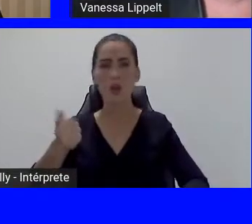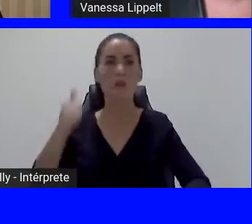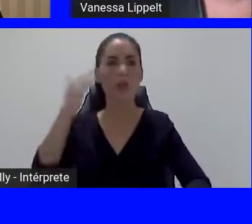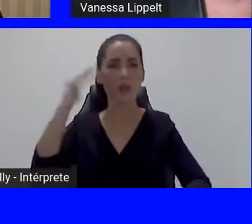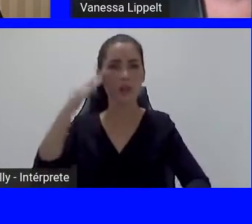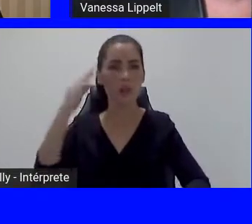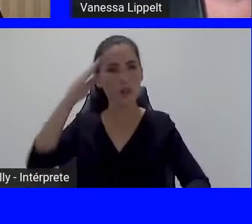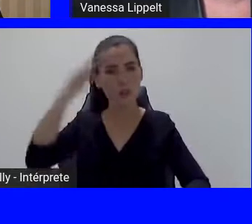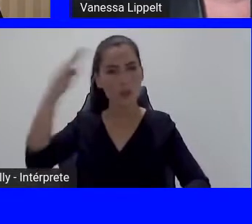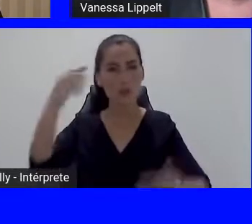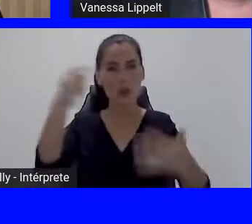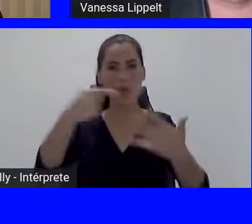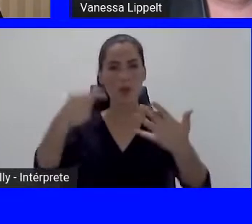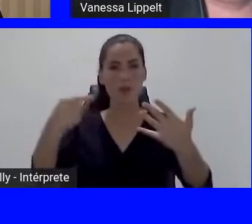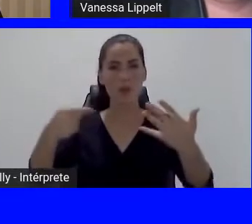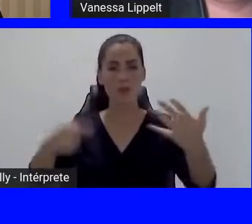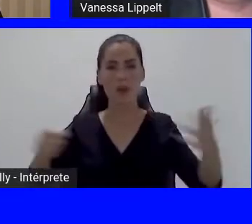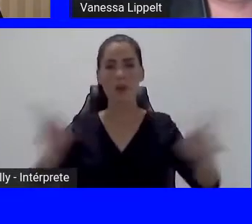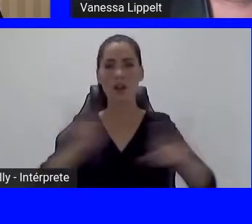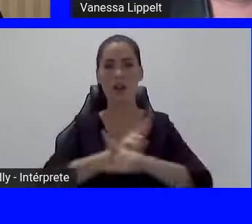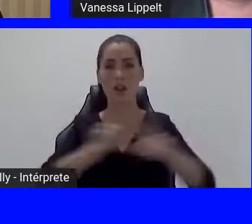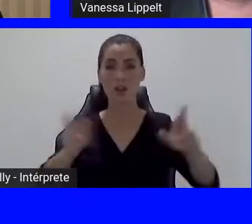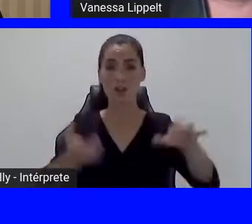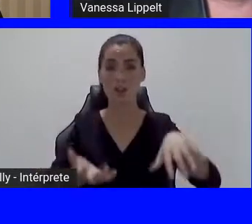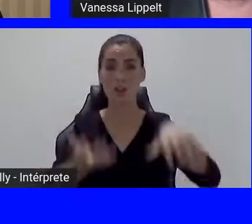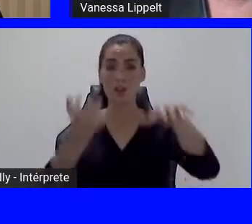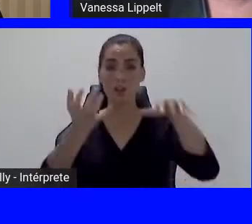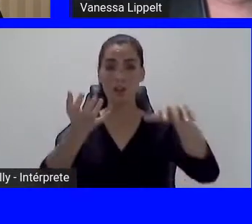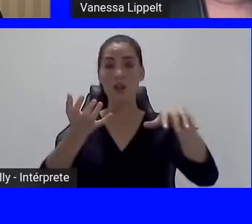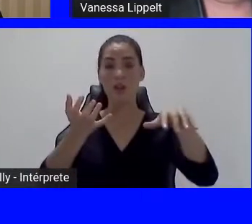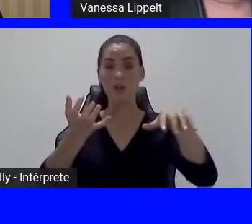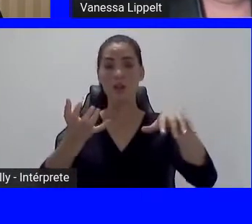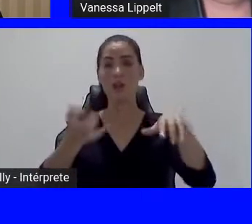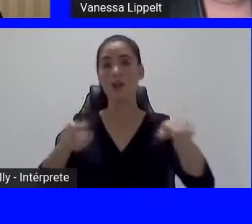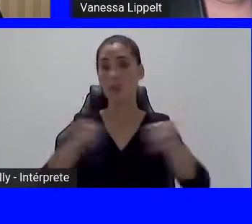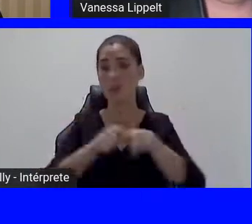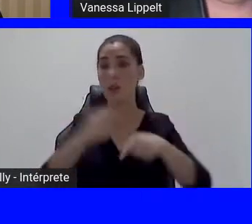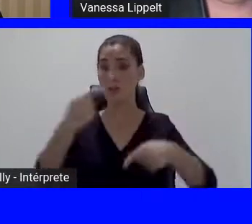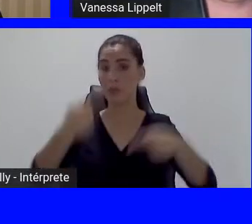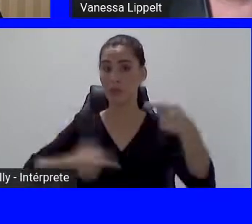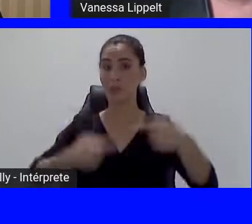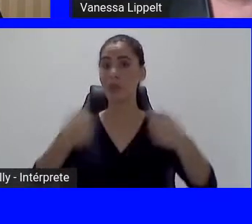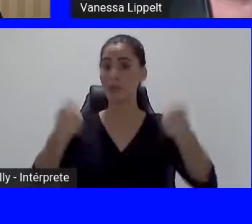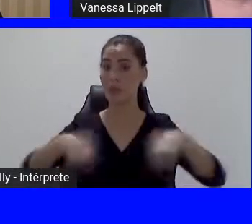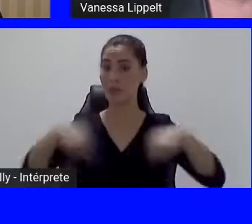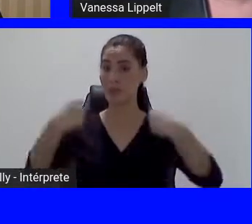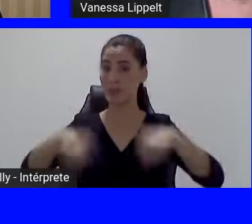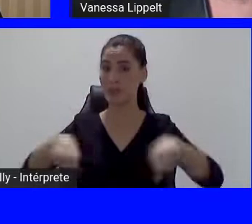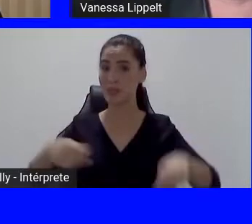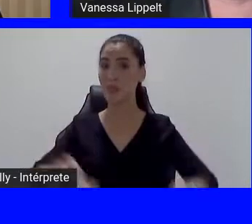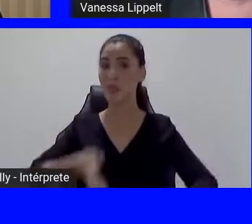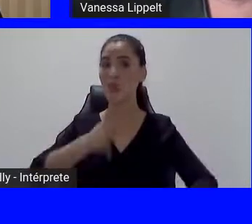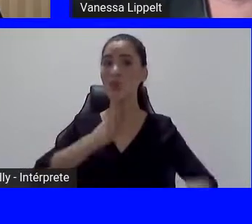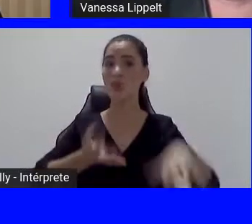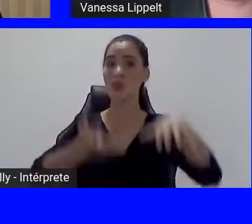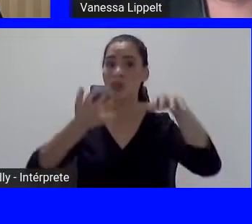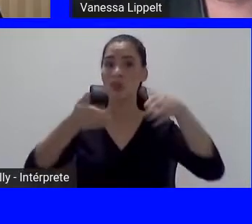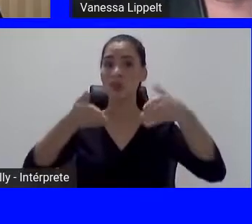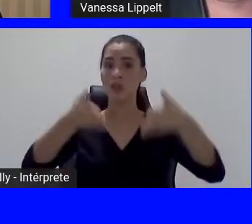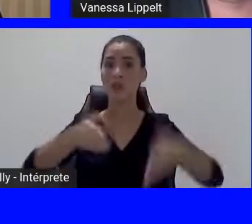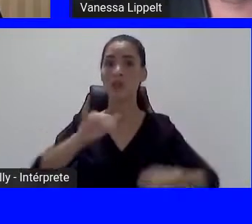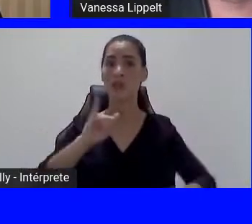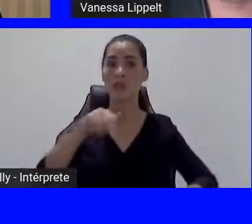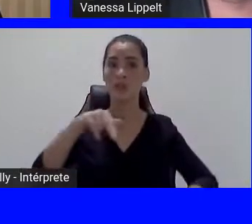fatos relacionados com o Congresso Nacional e a política, você tem que conhecer o Congresso em Foco Insider. O Thiago vai colocar aí o